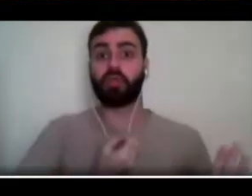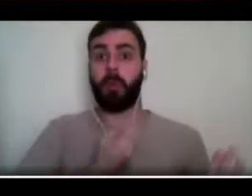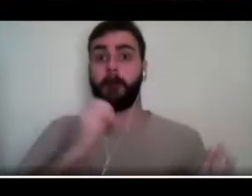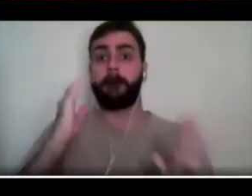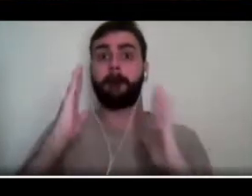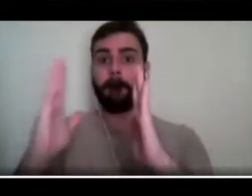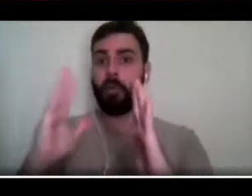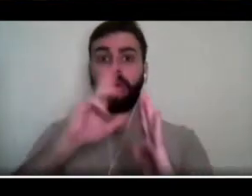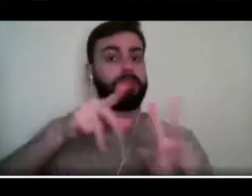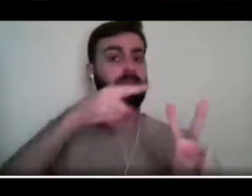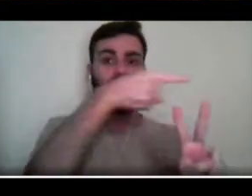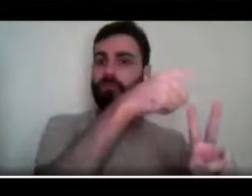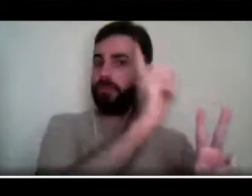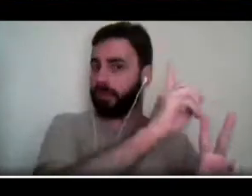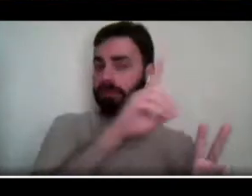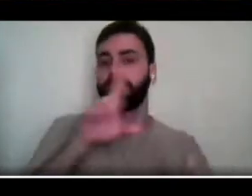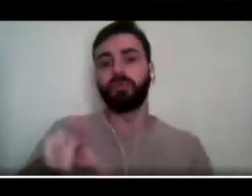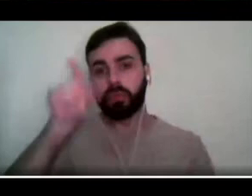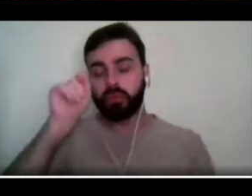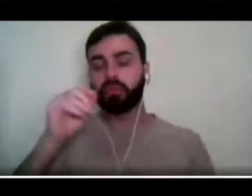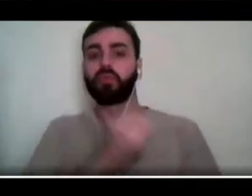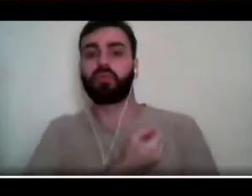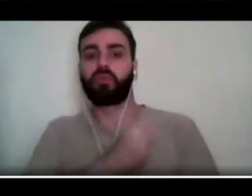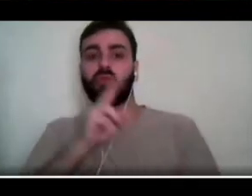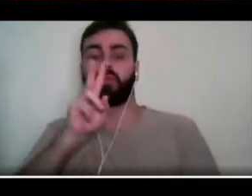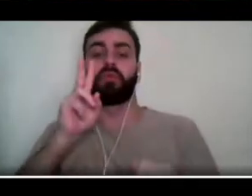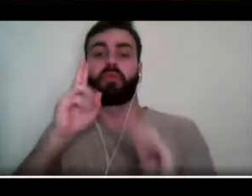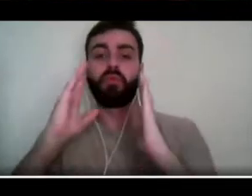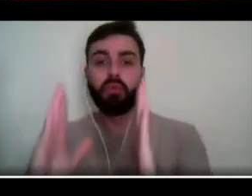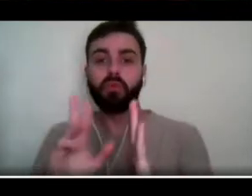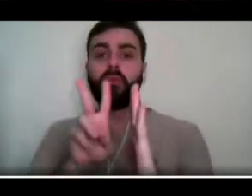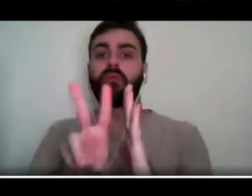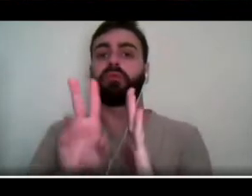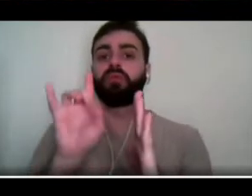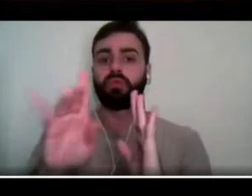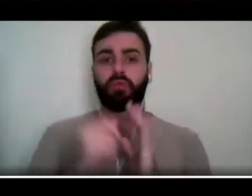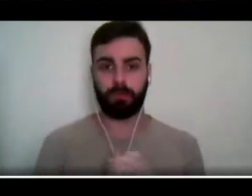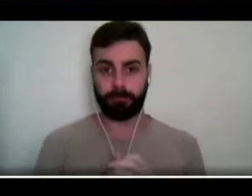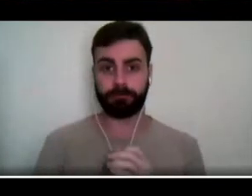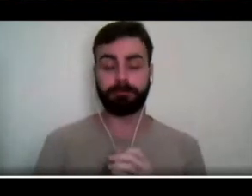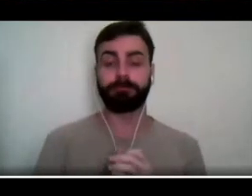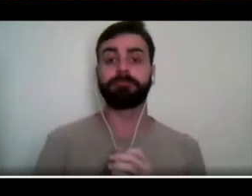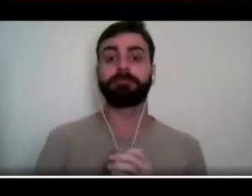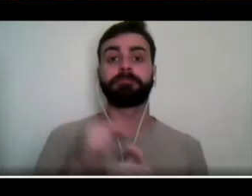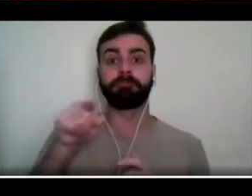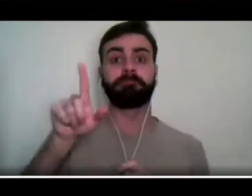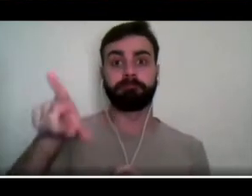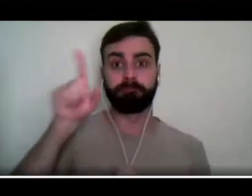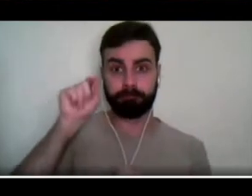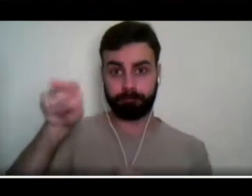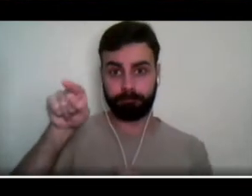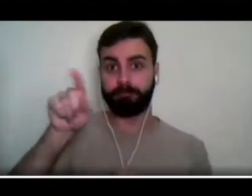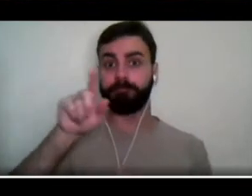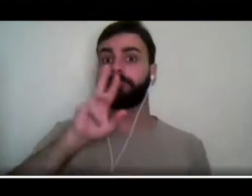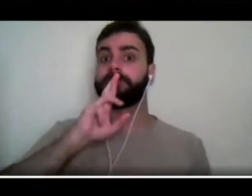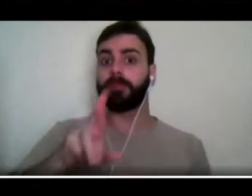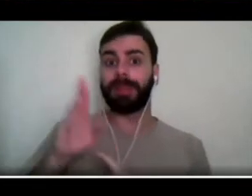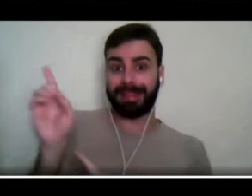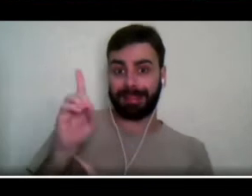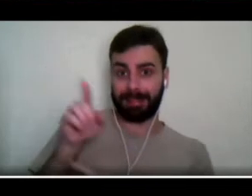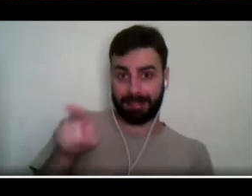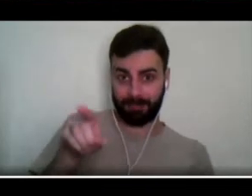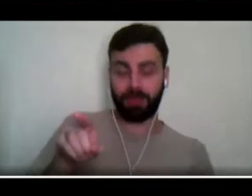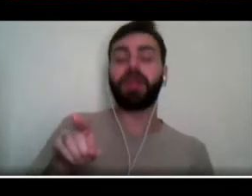Então, se eu derivo o módulo da velocidade no tempo, eu tenho que derivar esse cara aqui, né? Fica